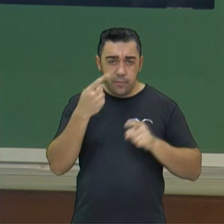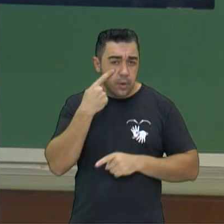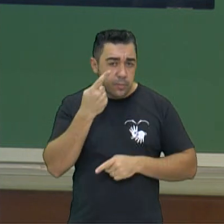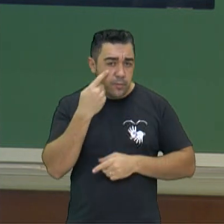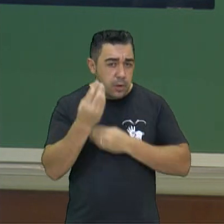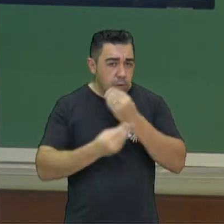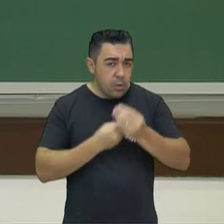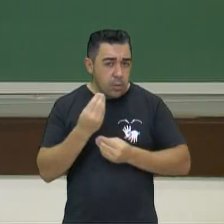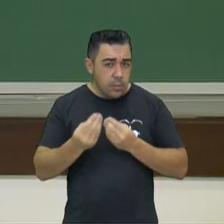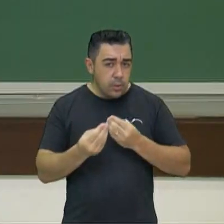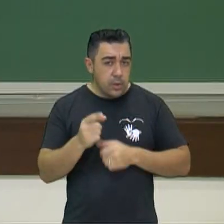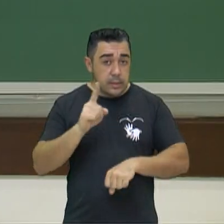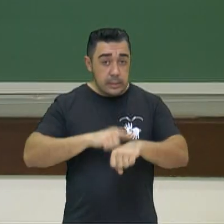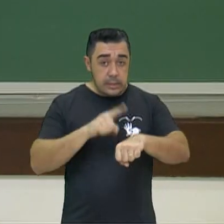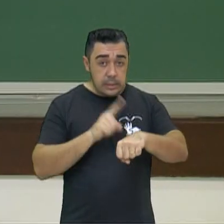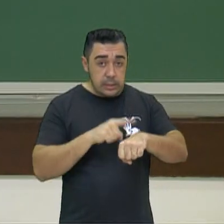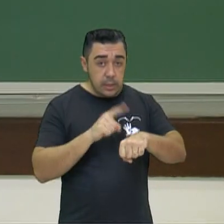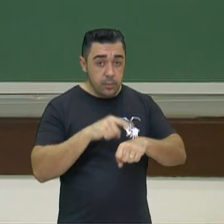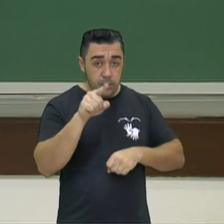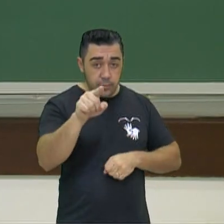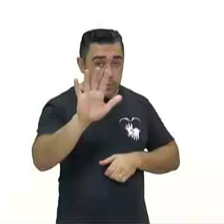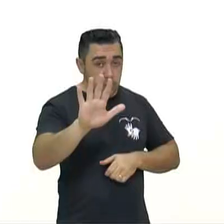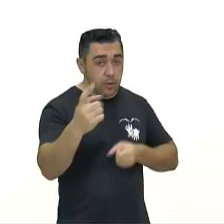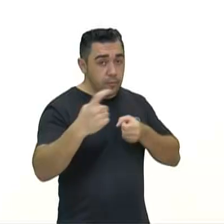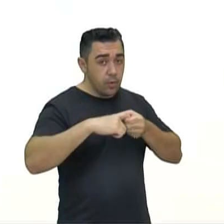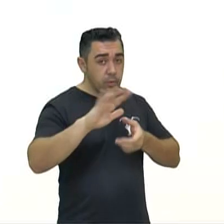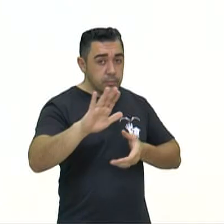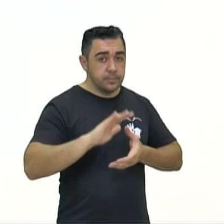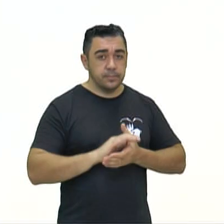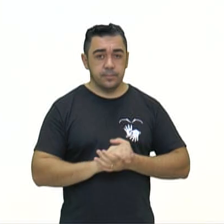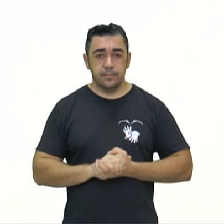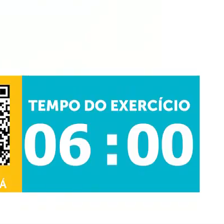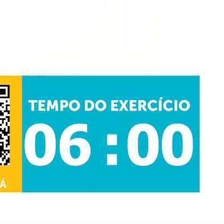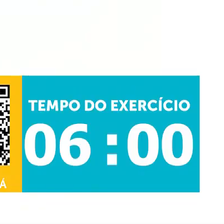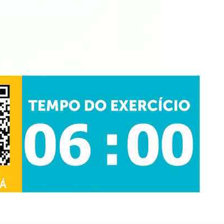como é que fica? Eu vou dar um tempo e a gente já retorna.